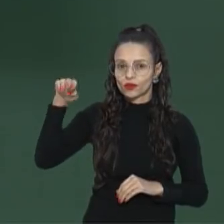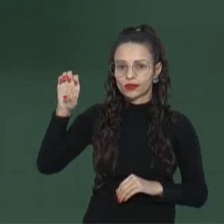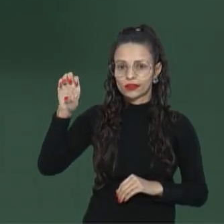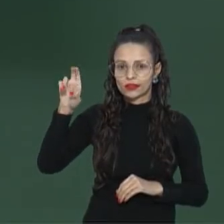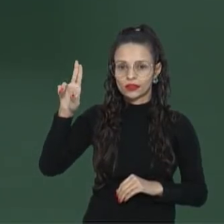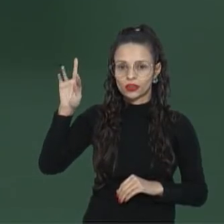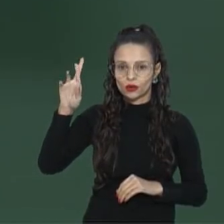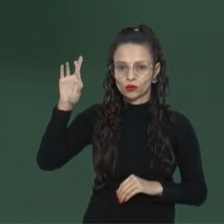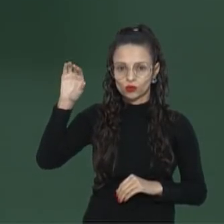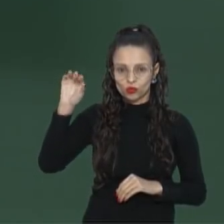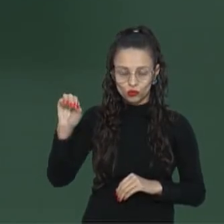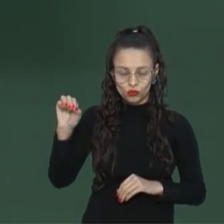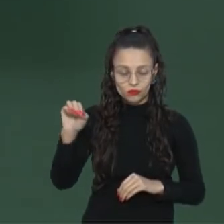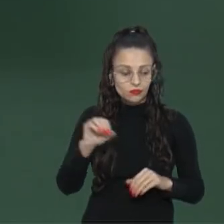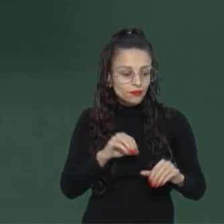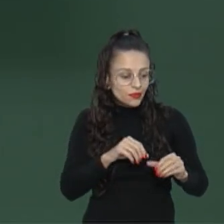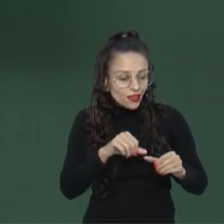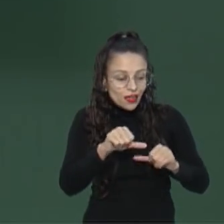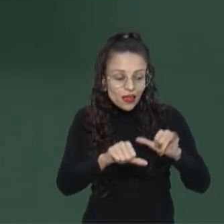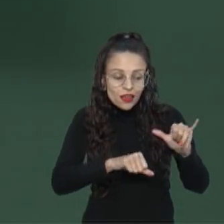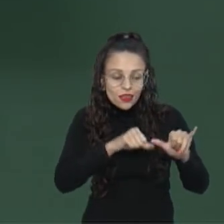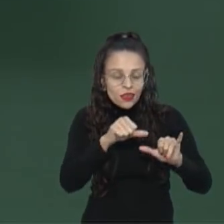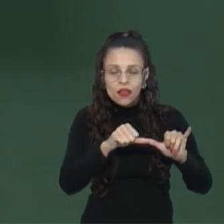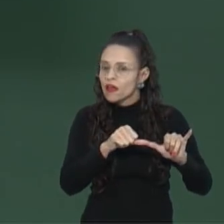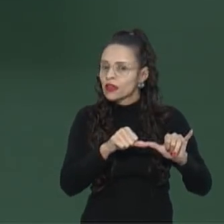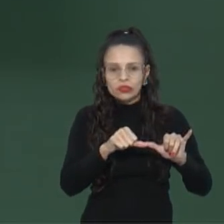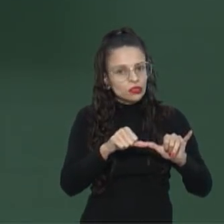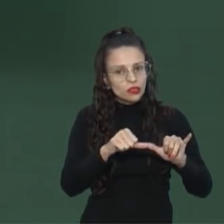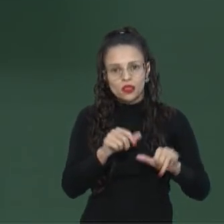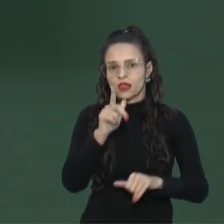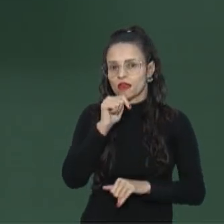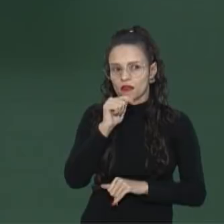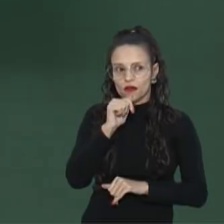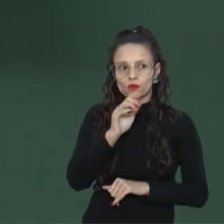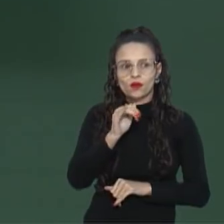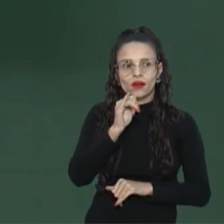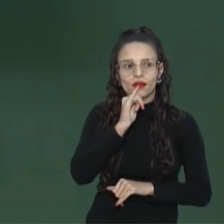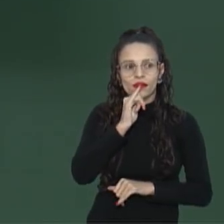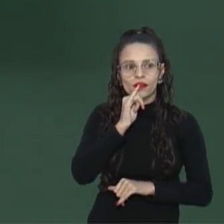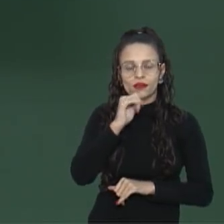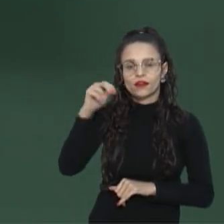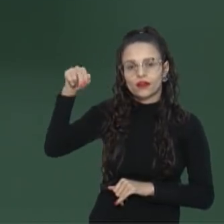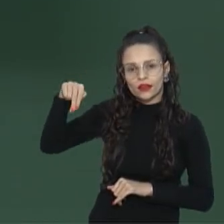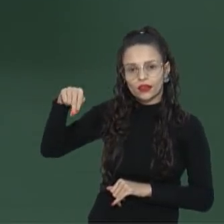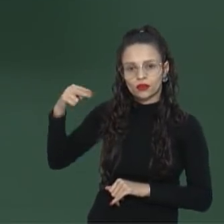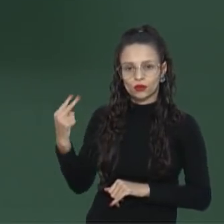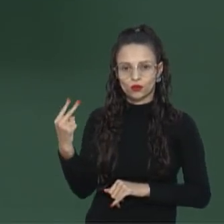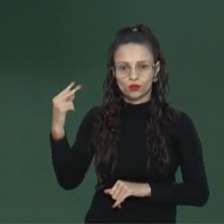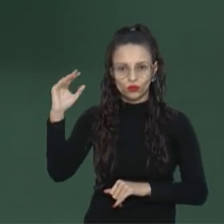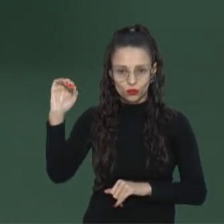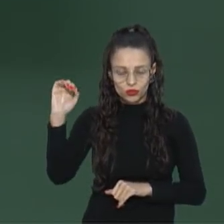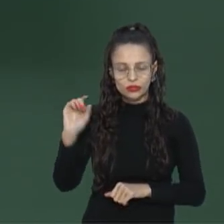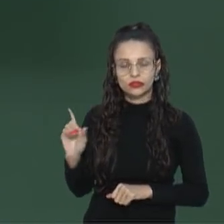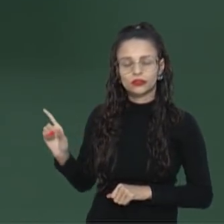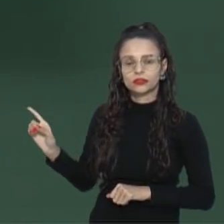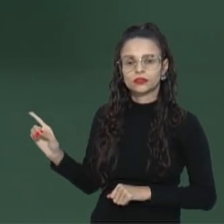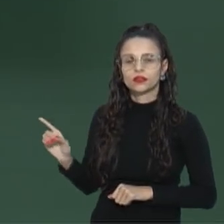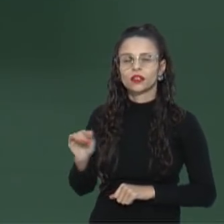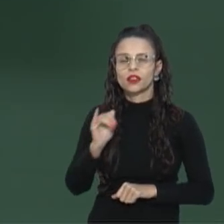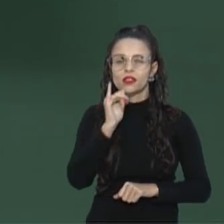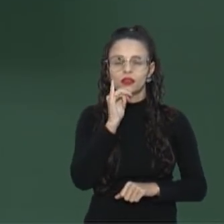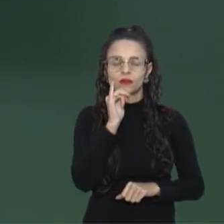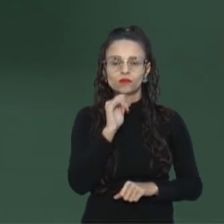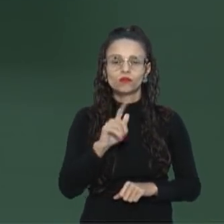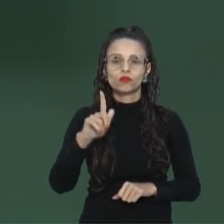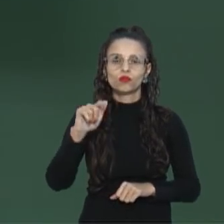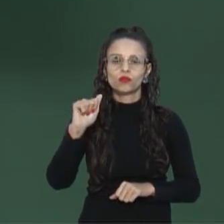neutros não reagem com a água. Por exemplo, óxido nitroso, o gás do riso, né? O gás que é usado